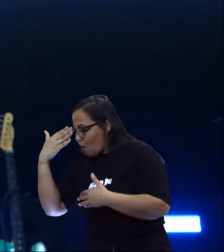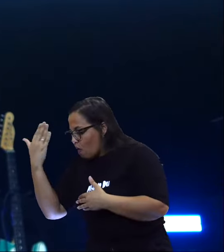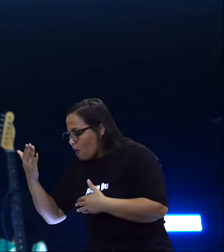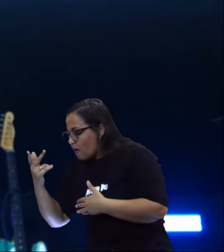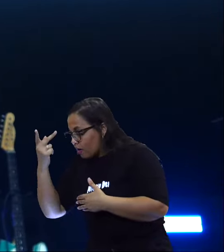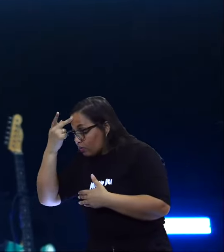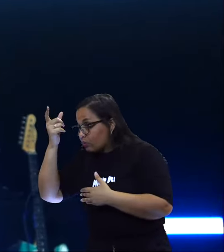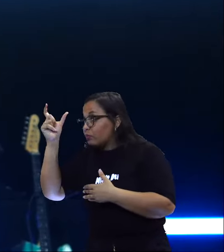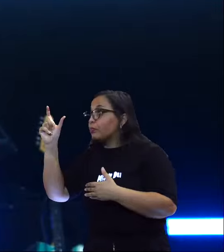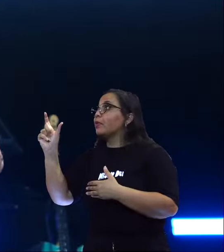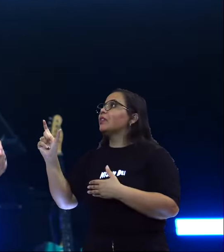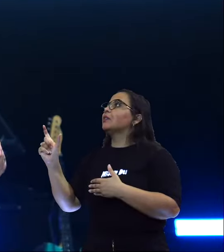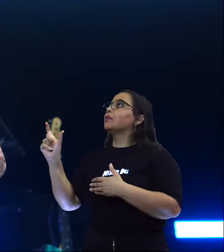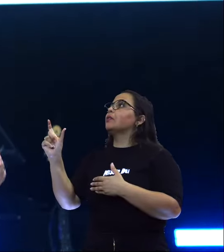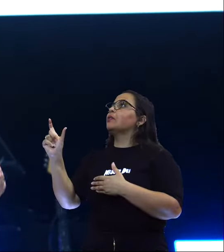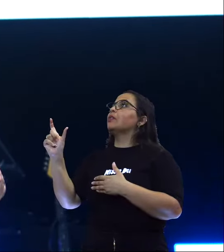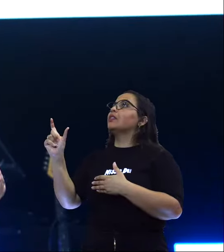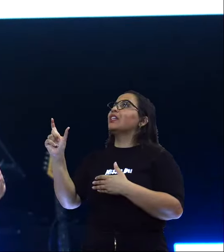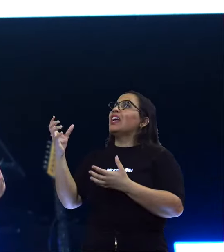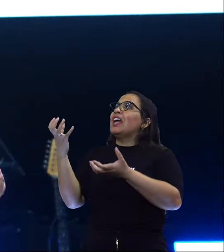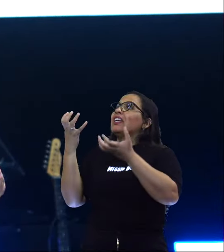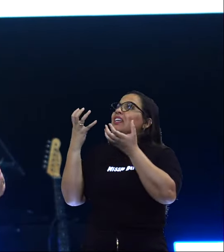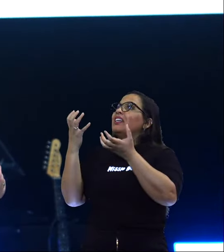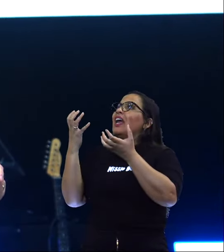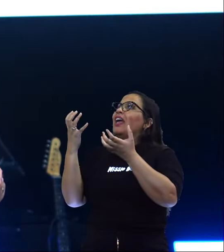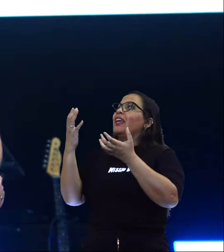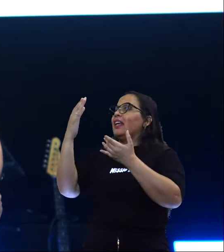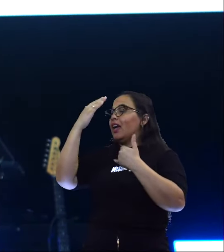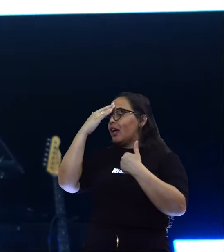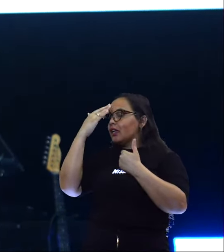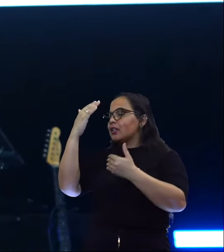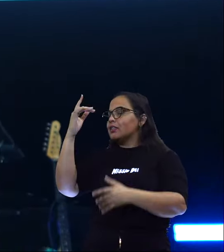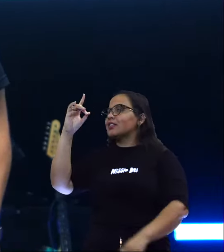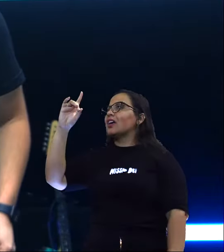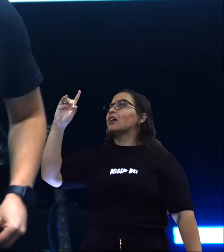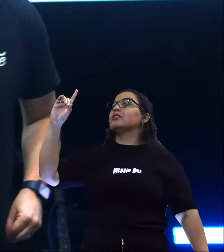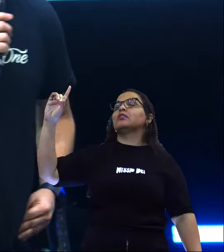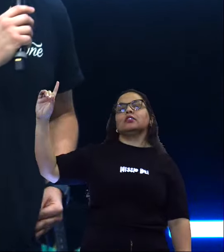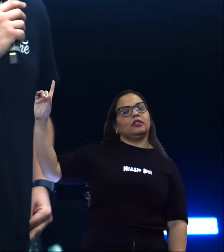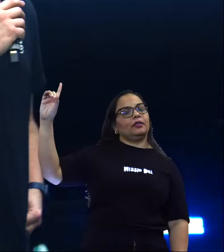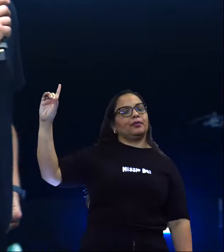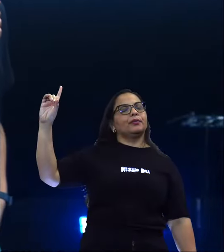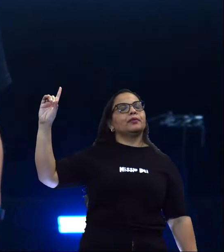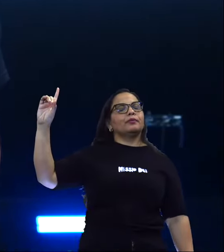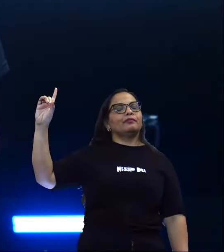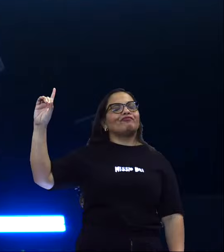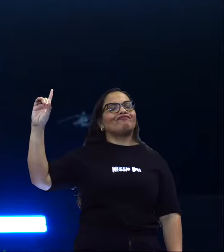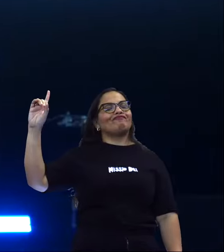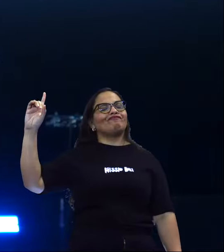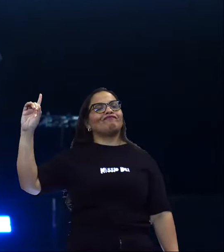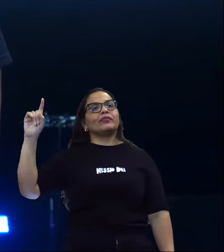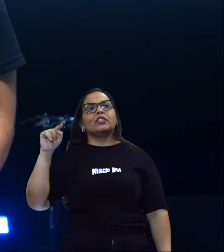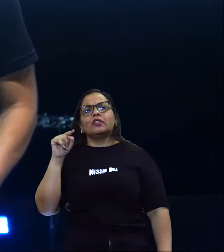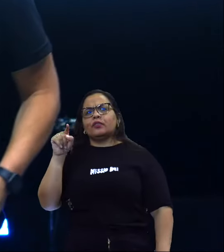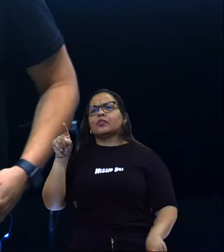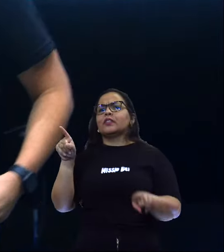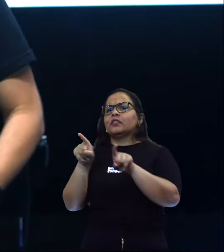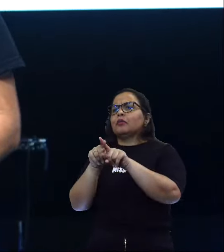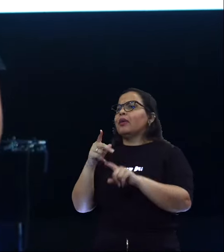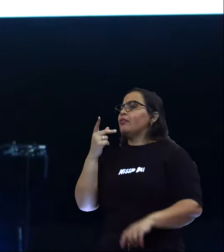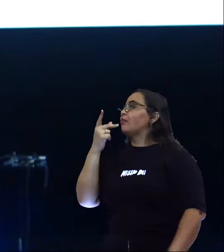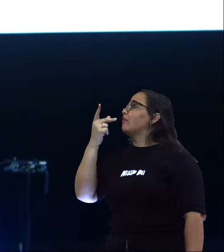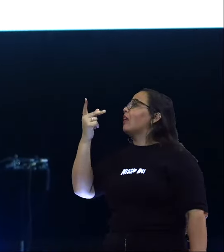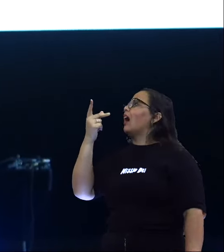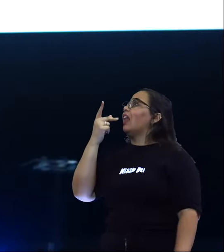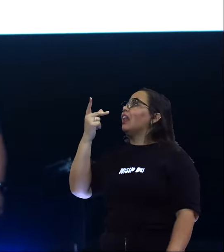para nos trazerem até aqui, mas falar: Senhor, eu quero essa visão, Pai, para mim também. Honrar aquilo que o